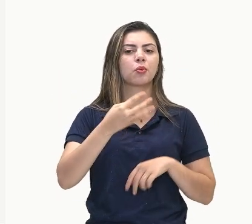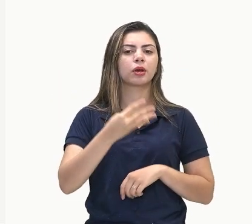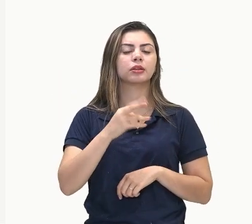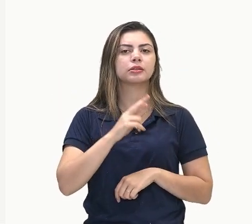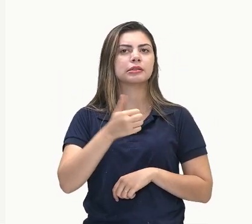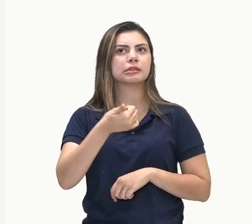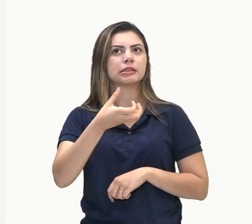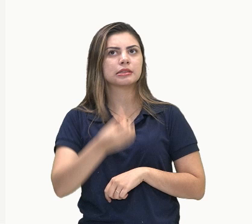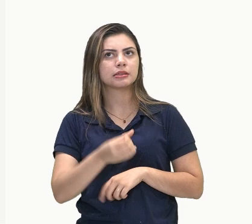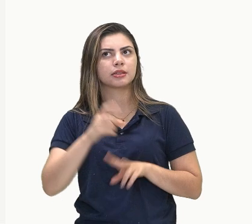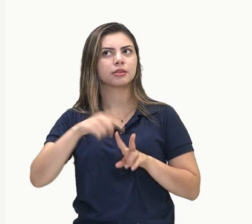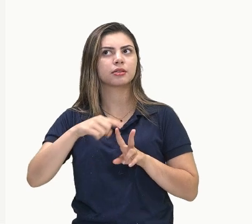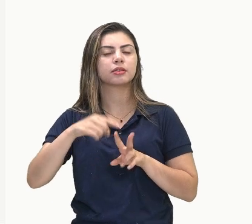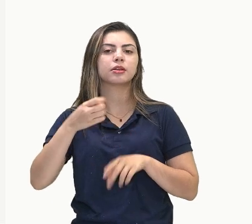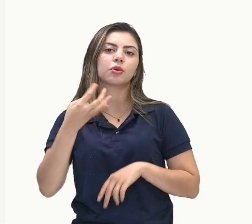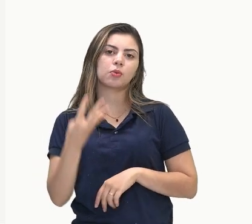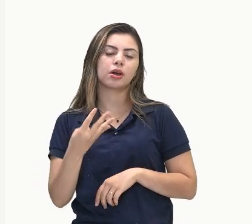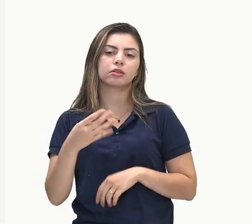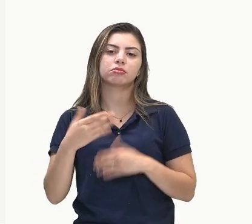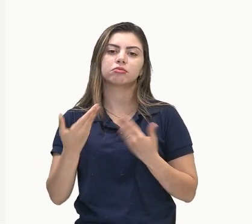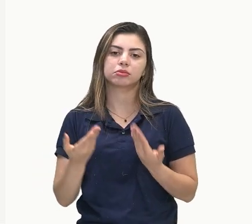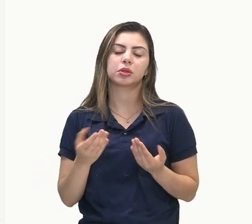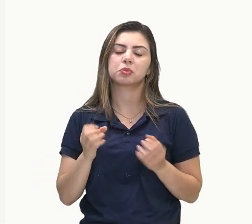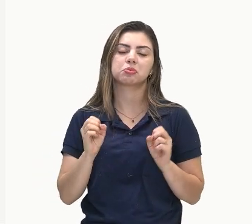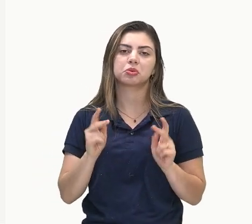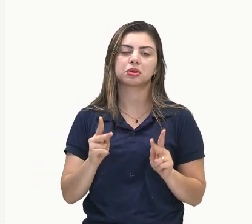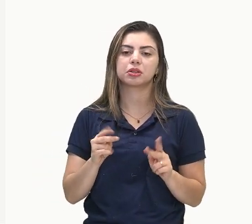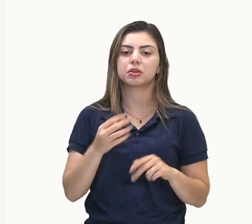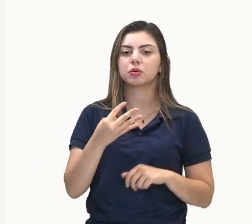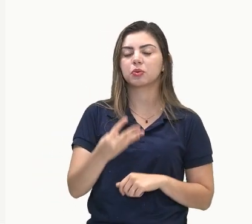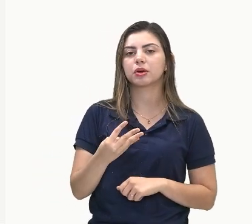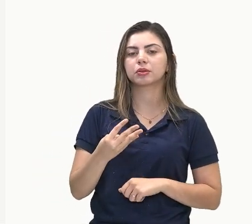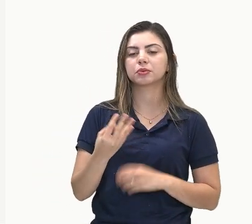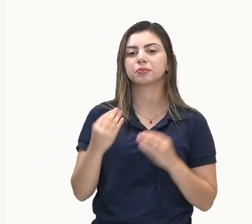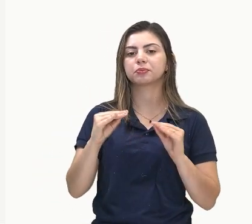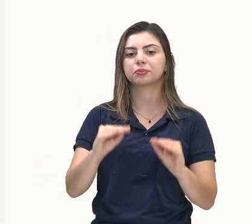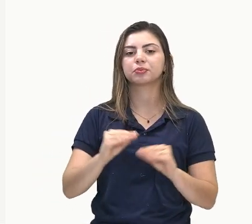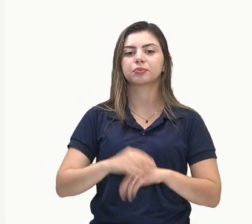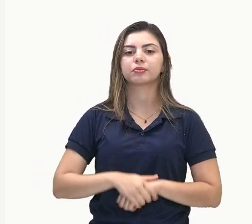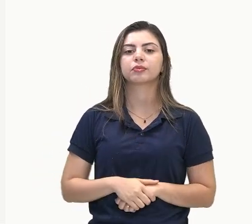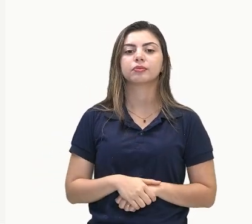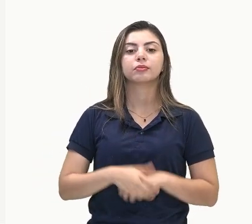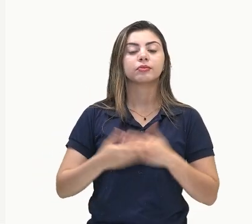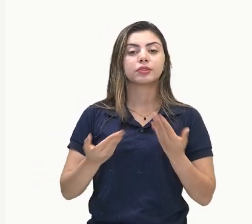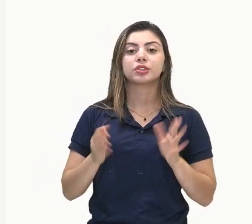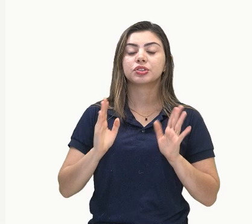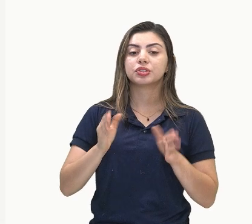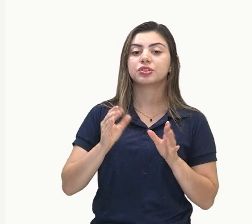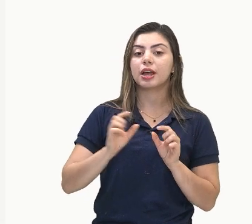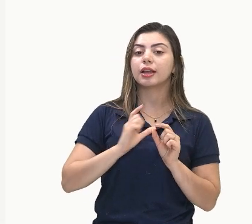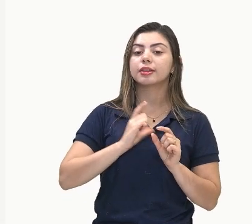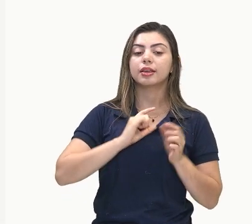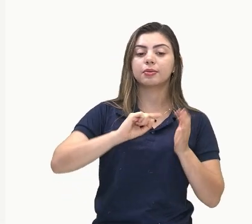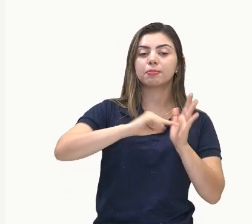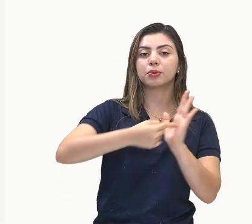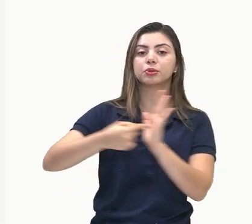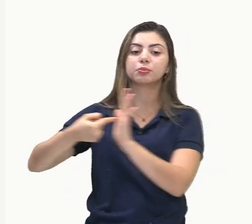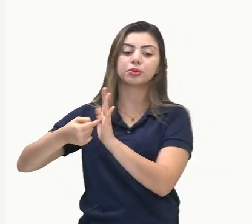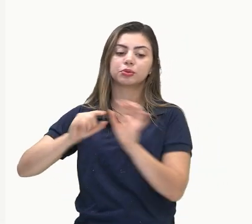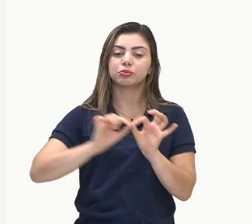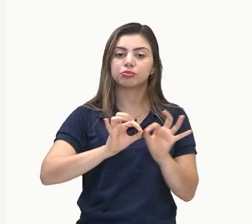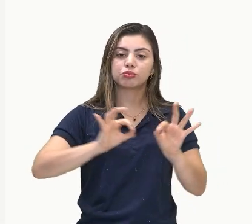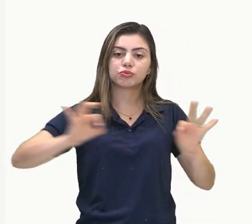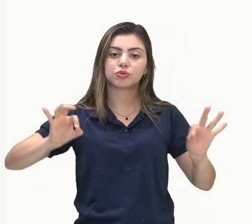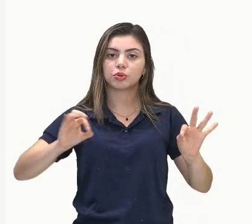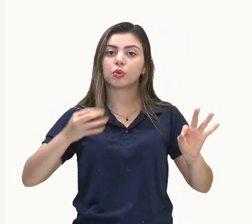16, raiz quadrada de 16, 4. Tanto faz como tanto fez, vai dar o mesmo valor. Então nós já temos a distância entre os centros, que é quanto? 4. Agora